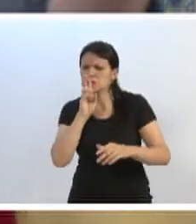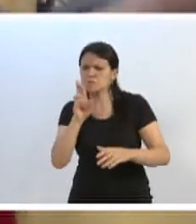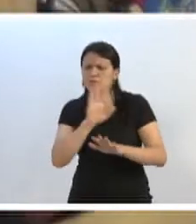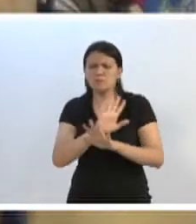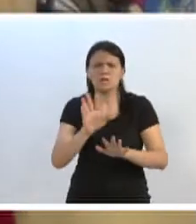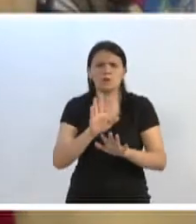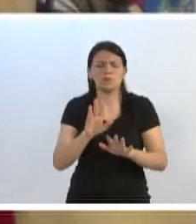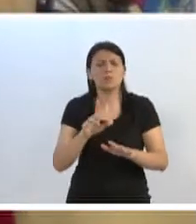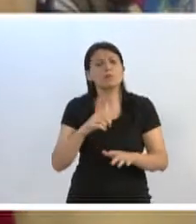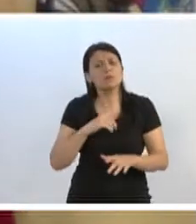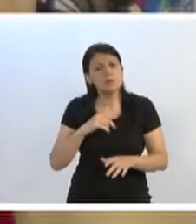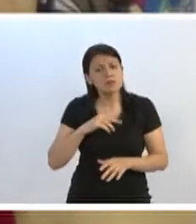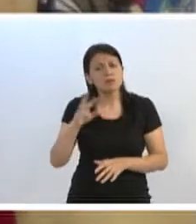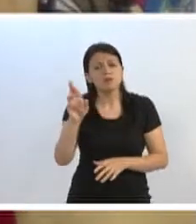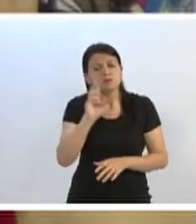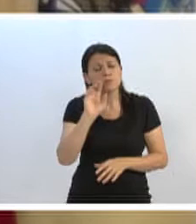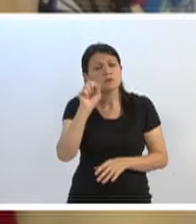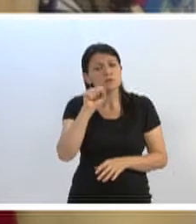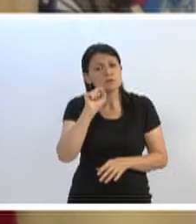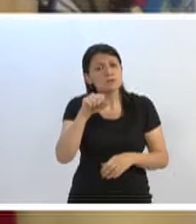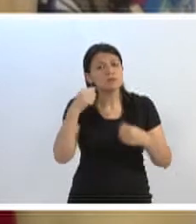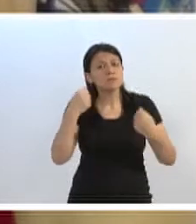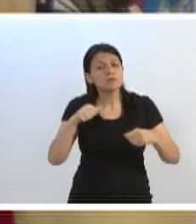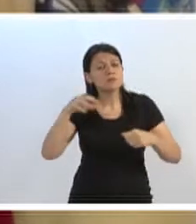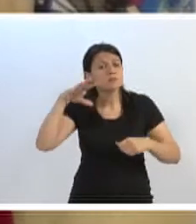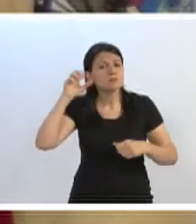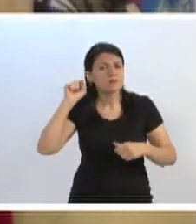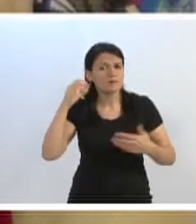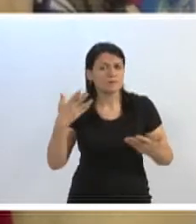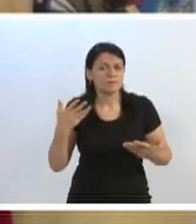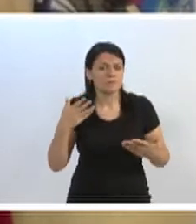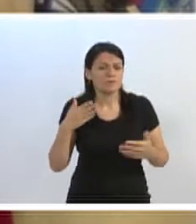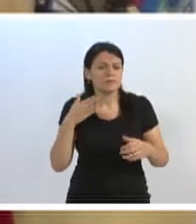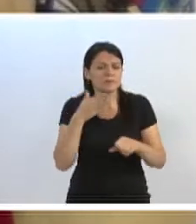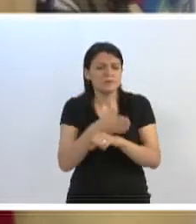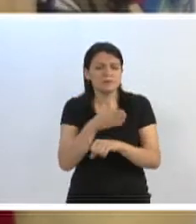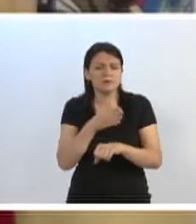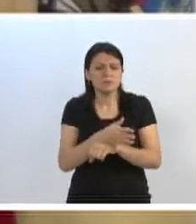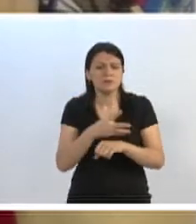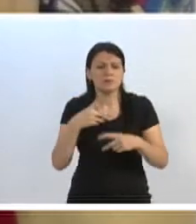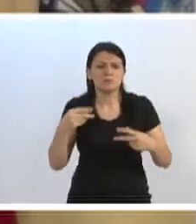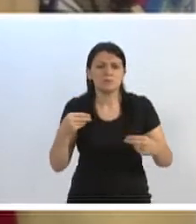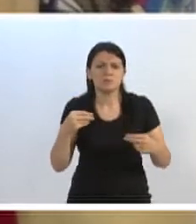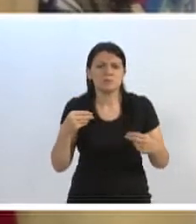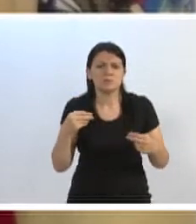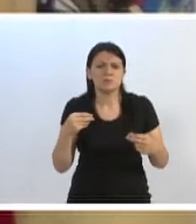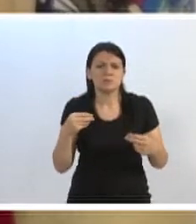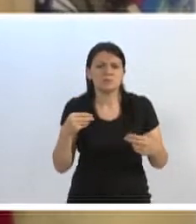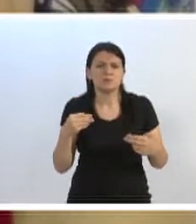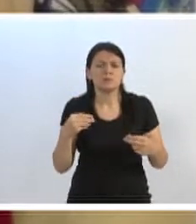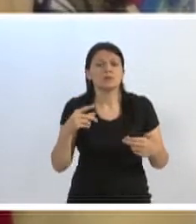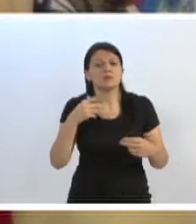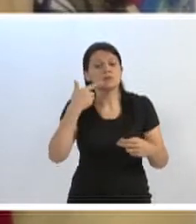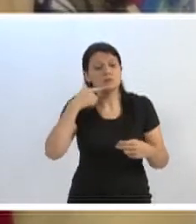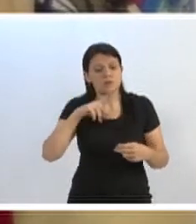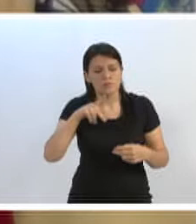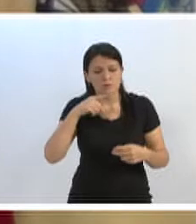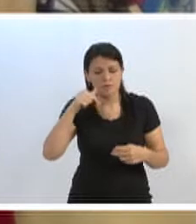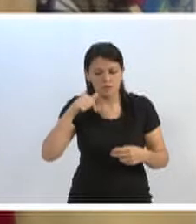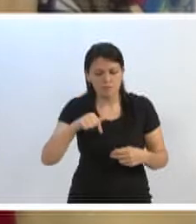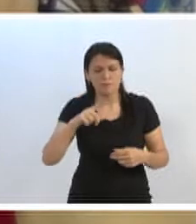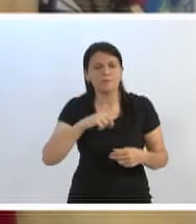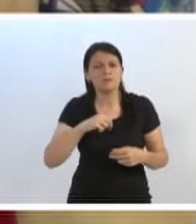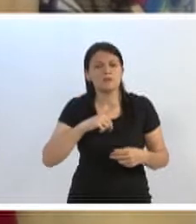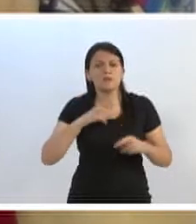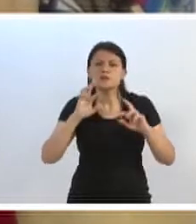existem respostas que estão sendo dadas e precisam ser escutadas. Fazer parte de algo, digo, existe, repito aqui, existe uma diferença entre ser